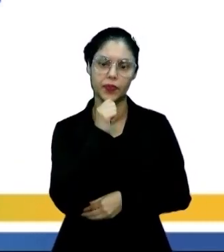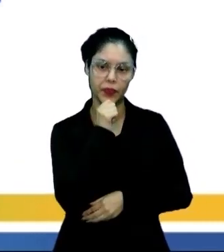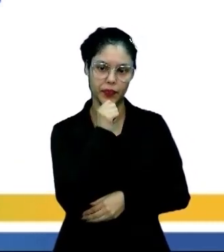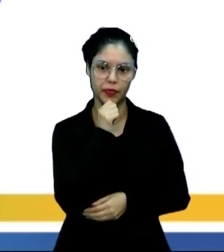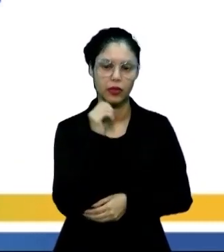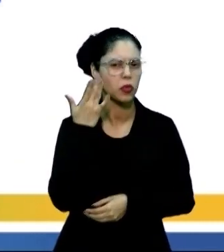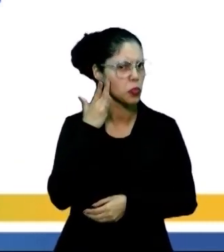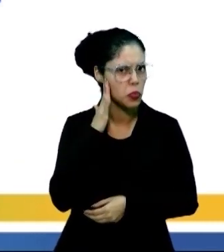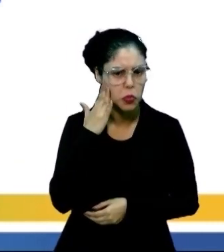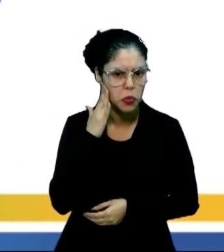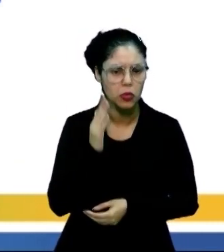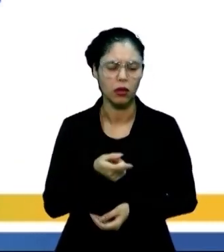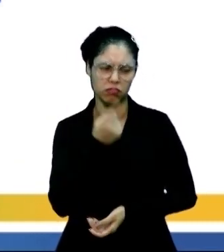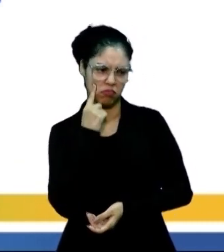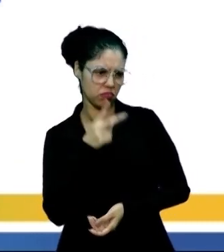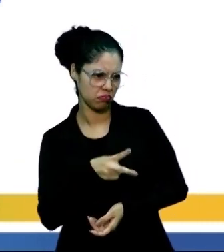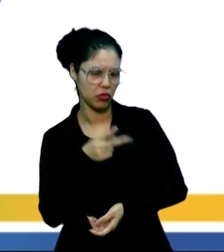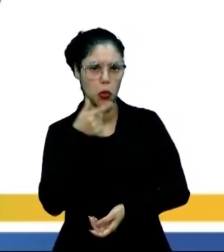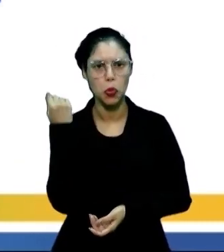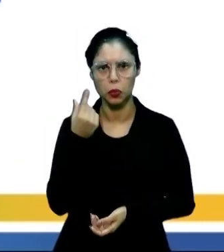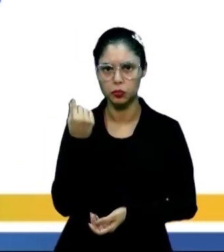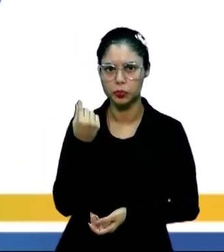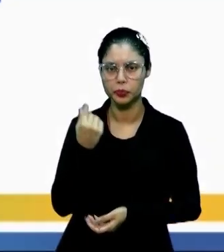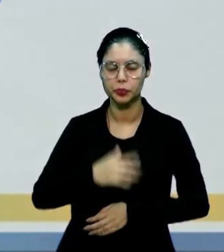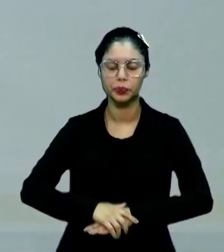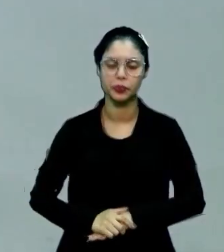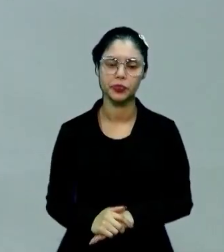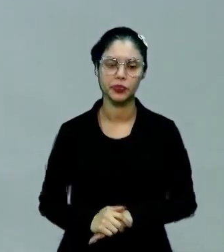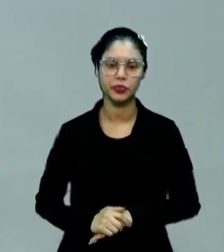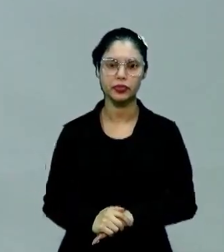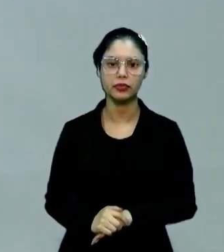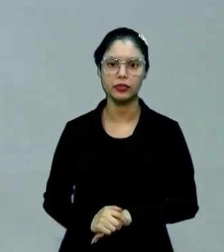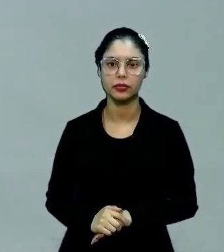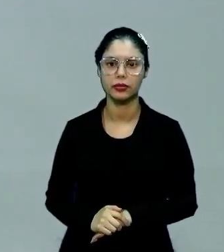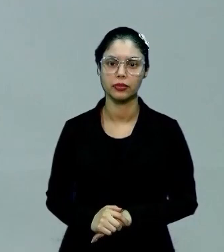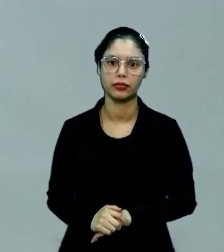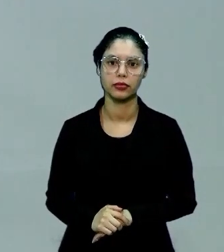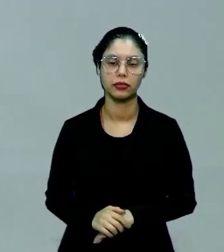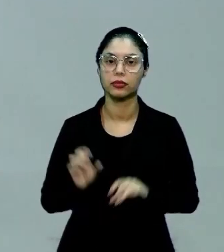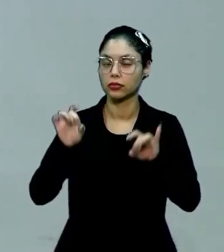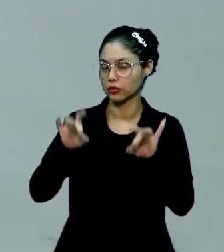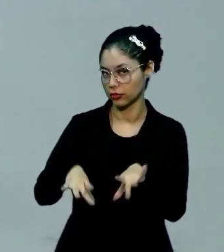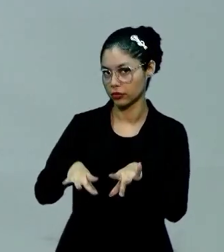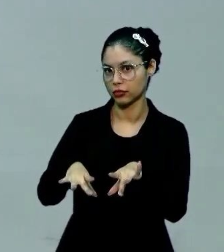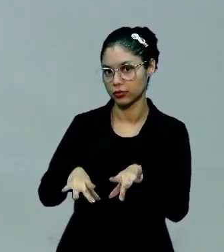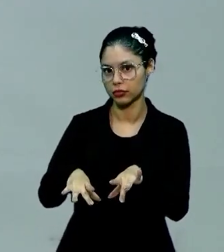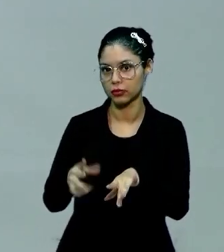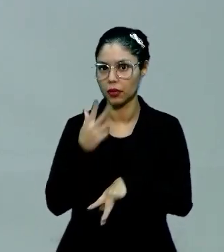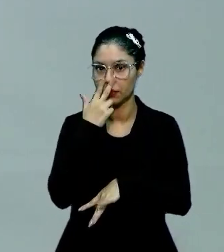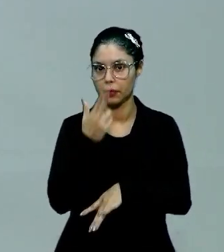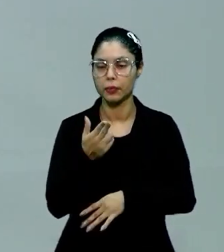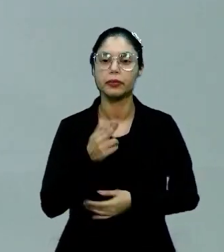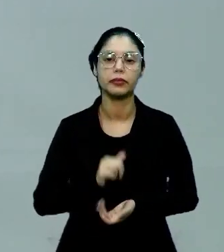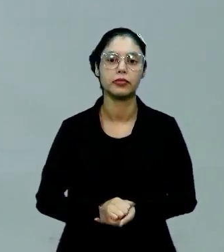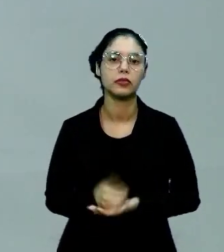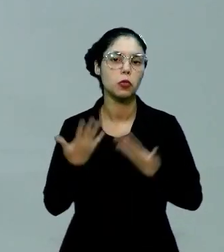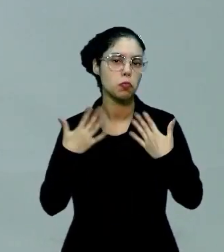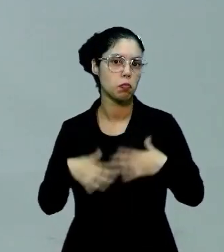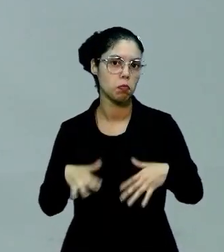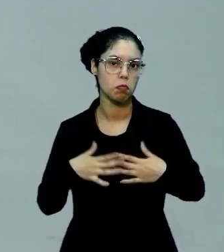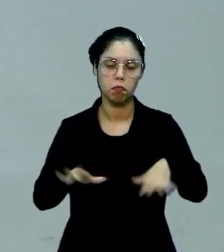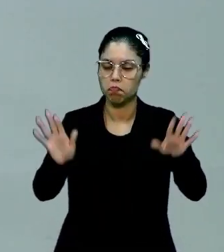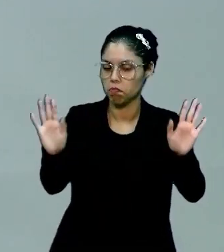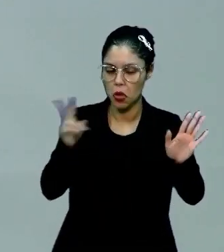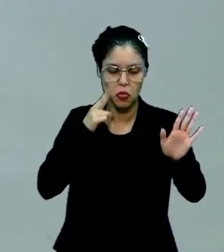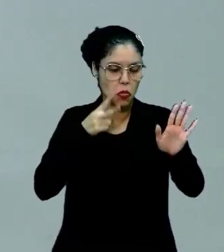maluca e não entende a cara de Garfield. Você vê ali que, no último quadrinho, o John parece também tranquilo, ele